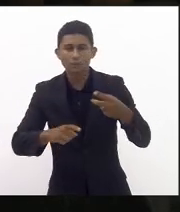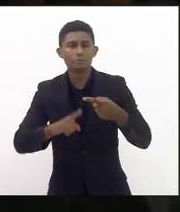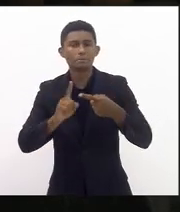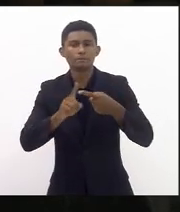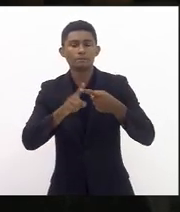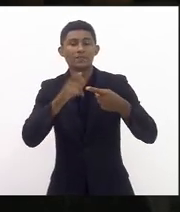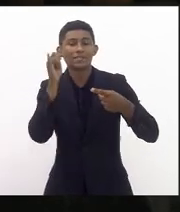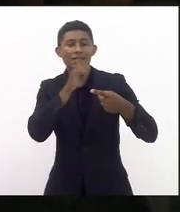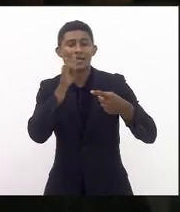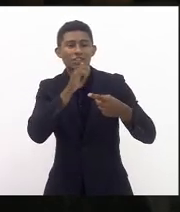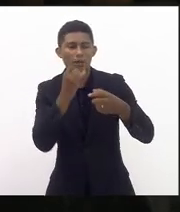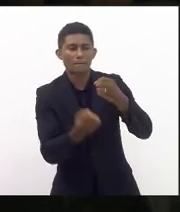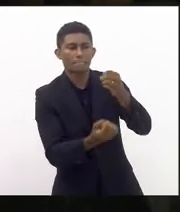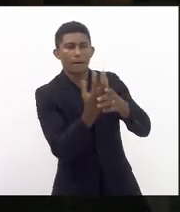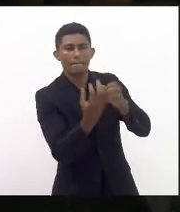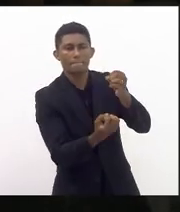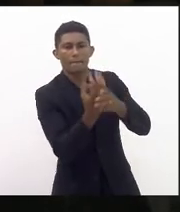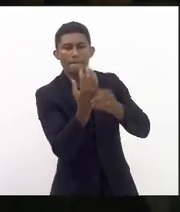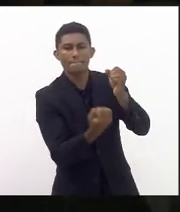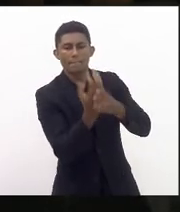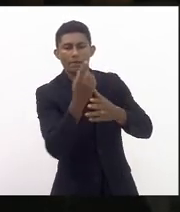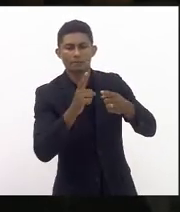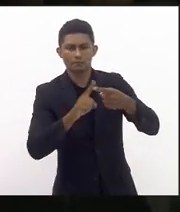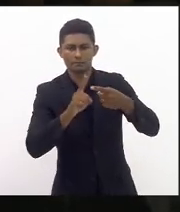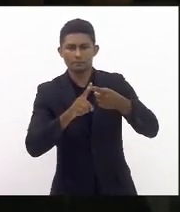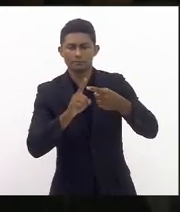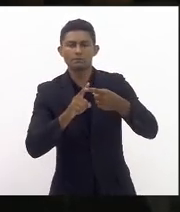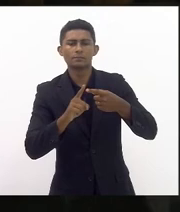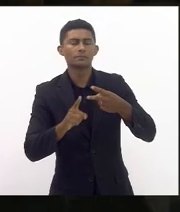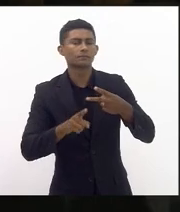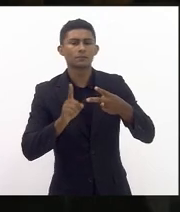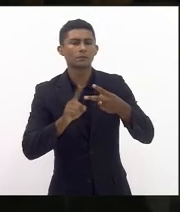de energia da parte